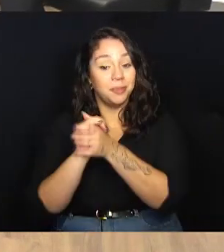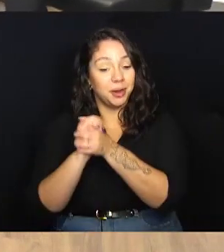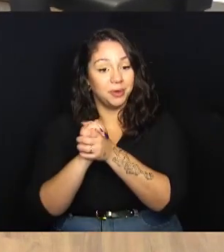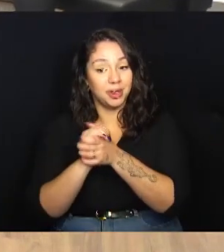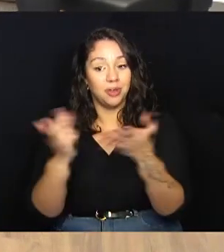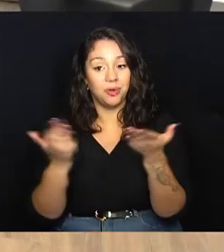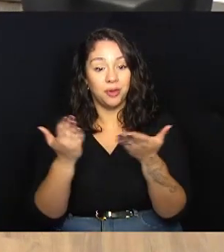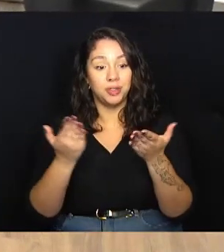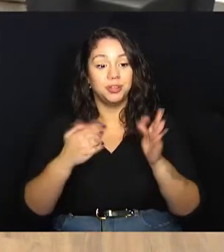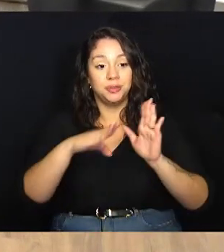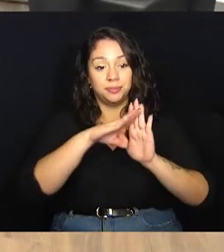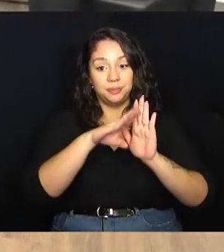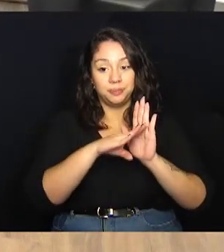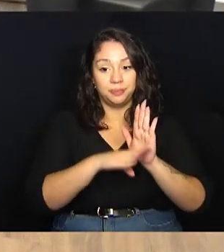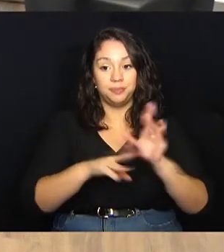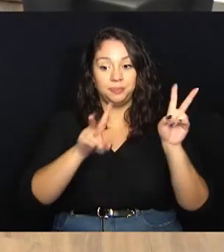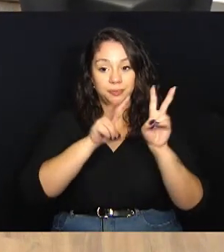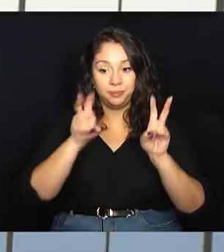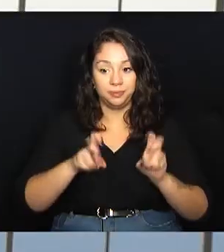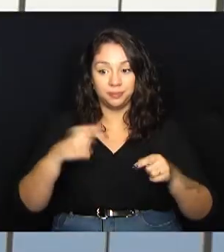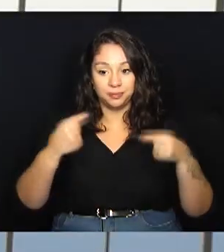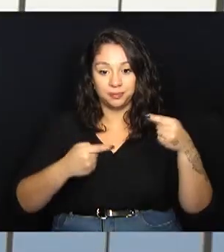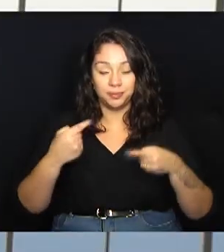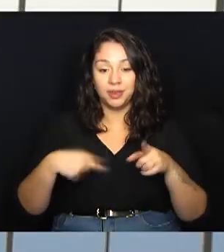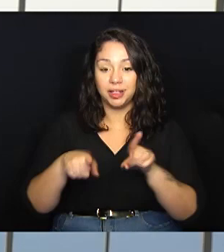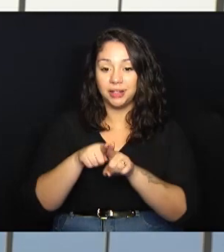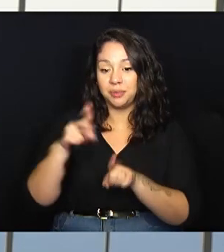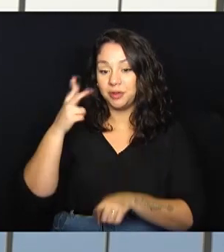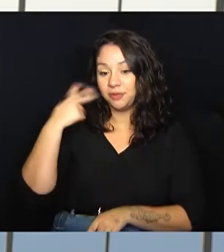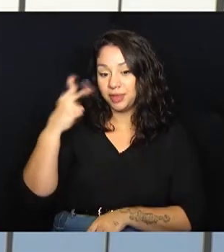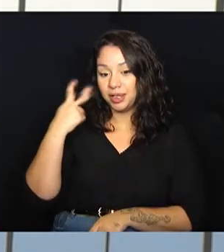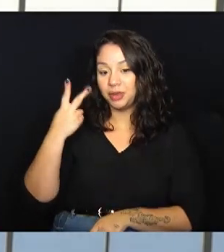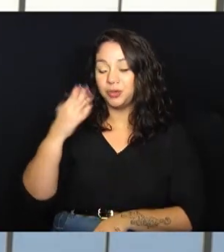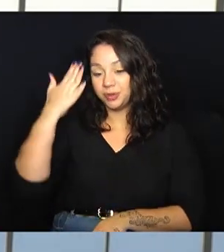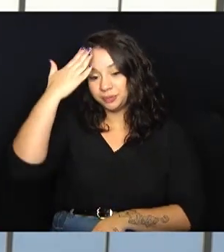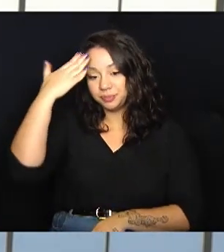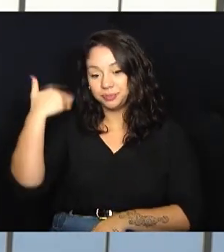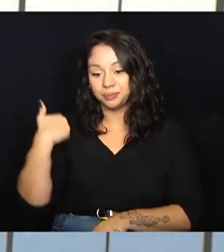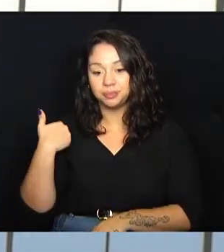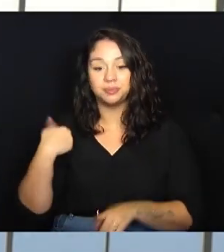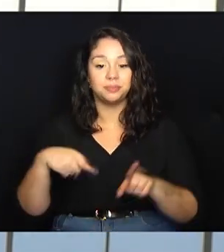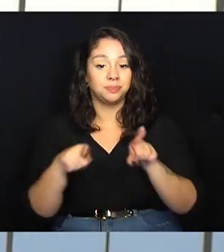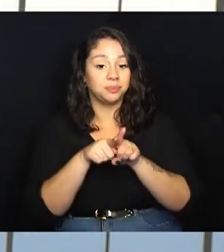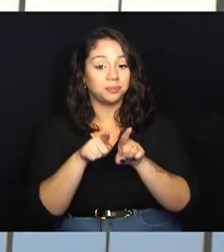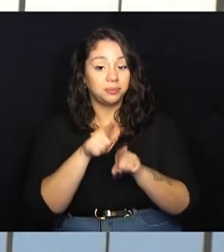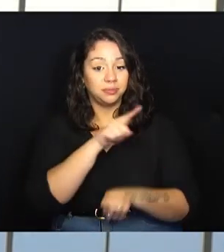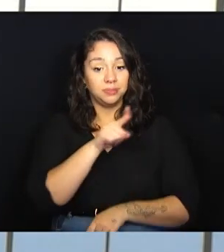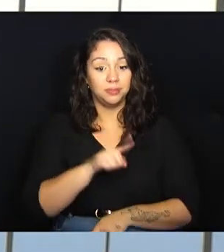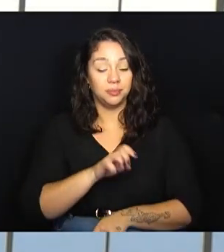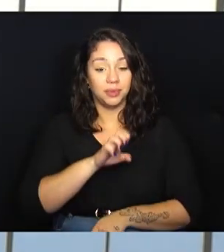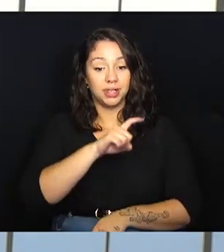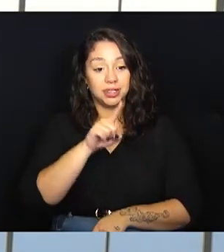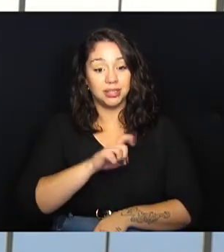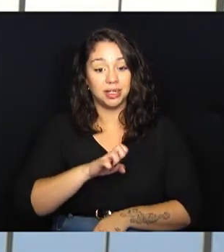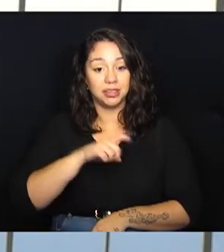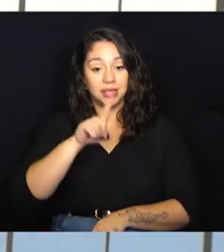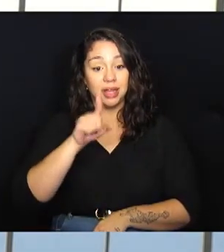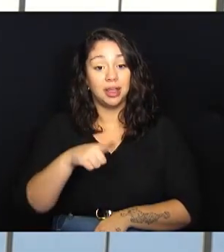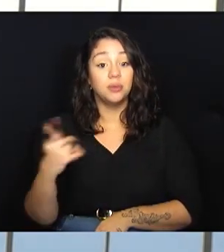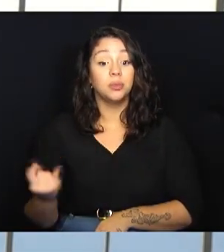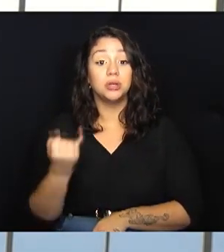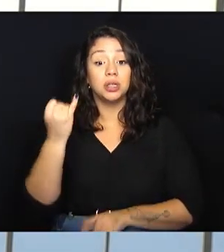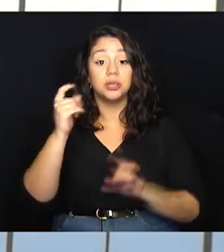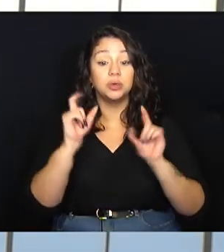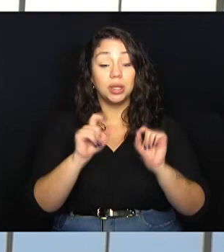essa temática para a gente, cumprimentar a vereadora Débora Palermo, Zezé. Primeiro, acho que é importante sempre ressaltar que é um direito